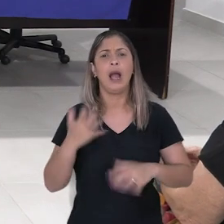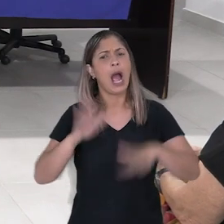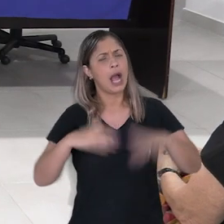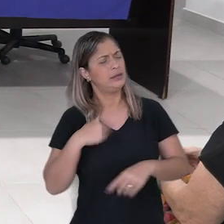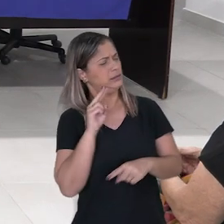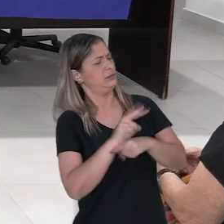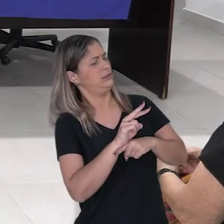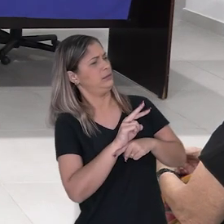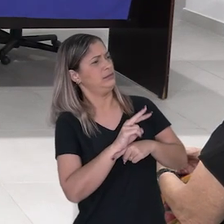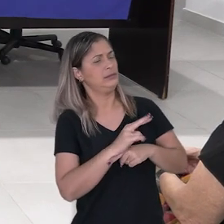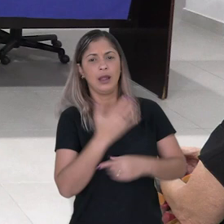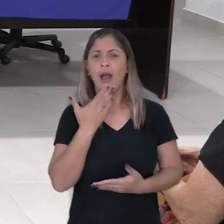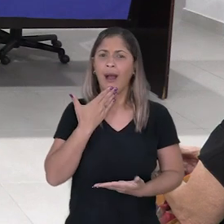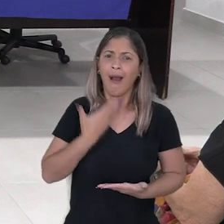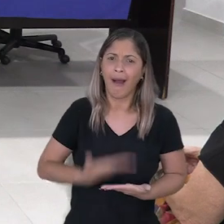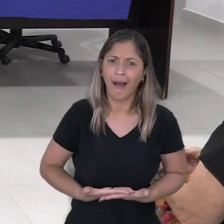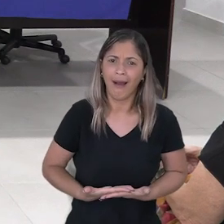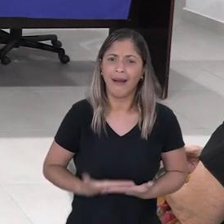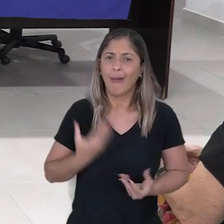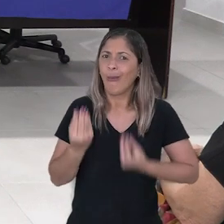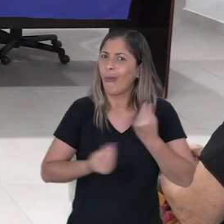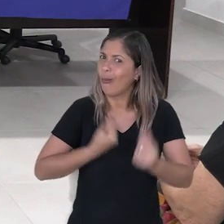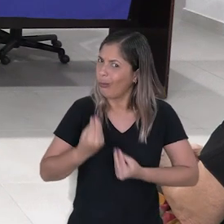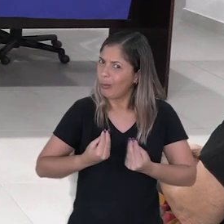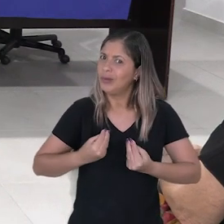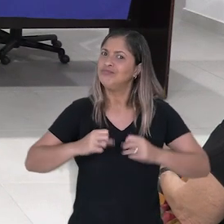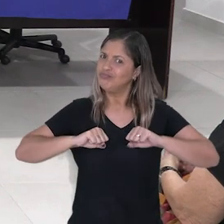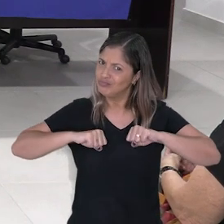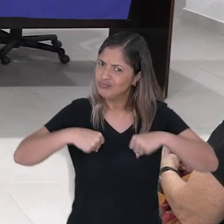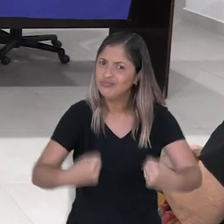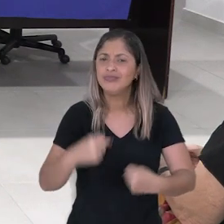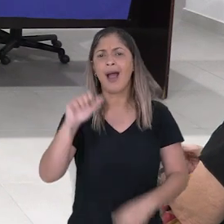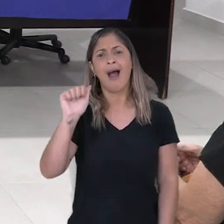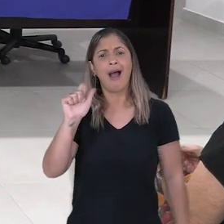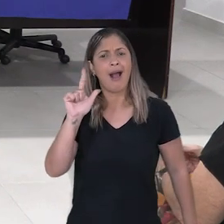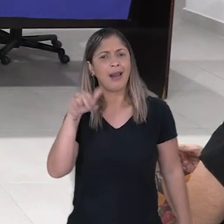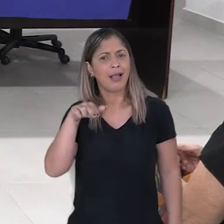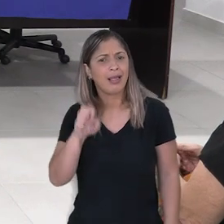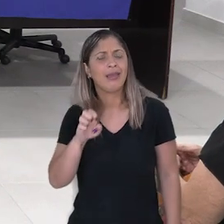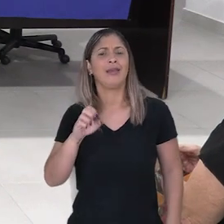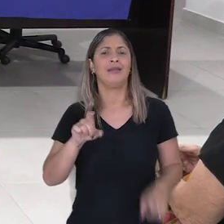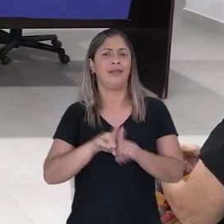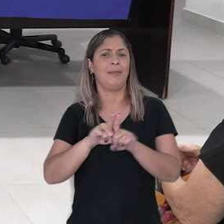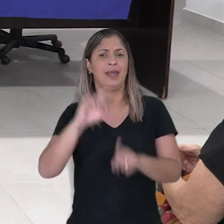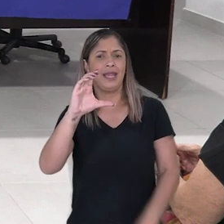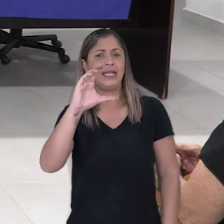parado olhando. É impressionante a dedicação da Aline, da Cida, da